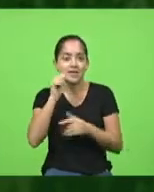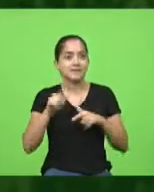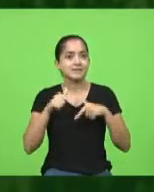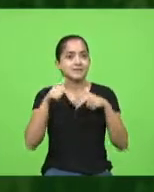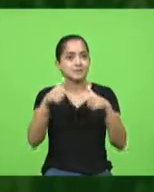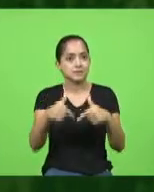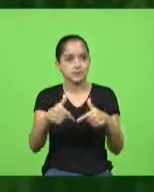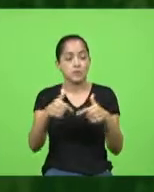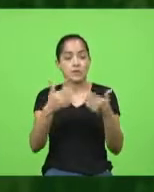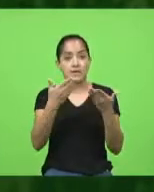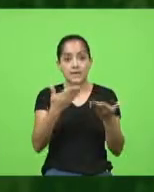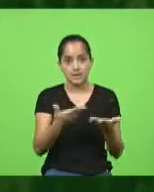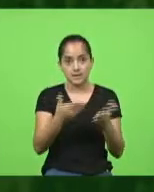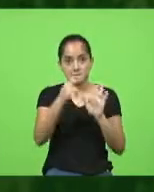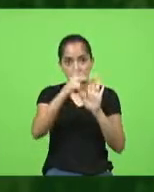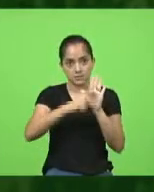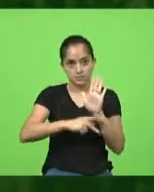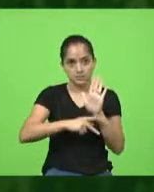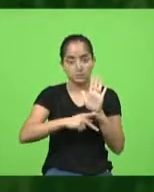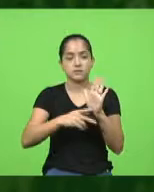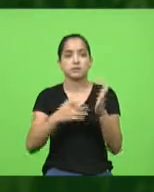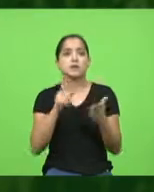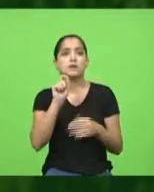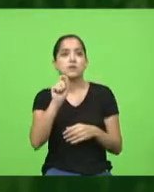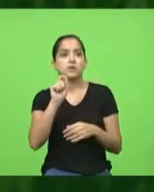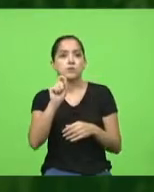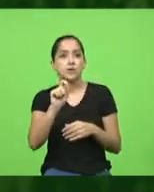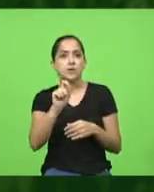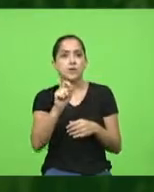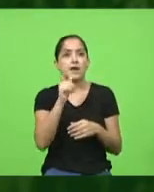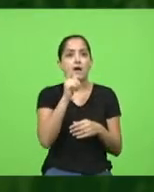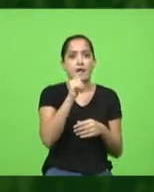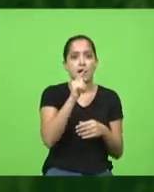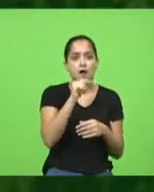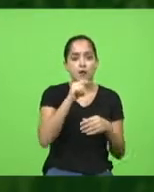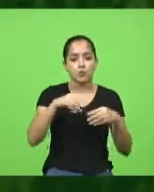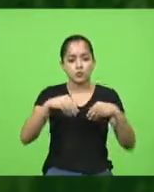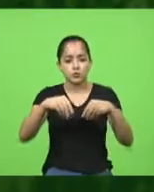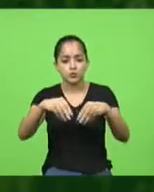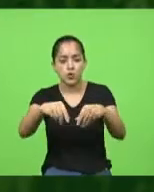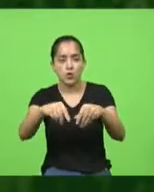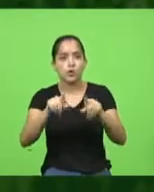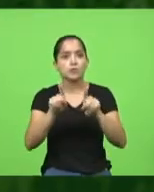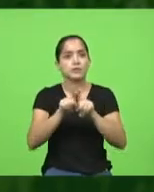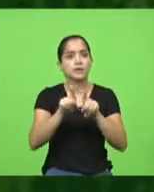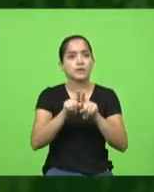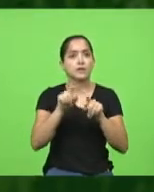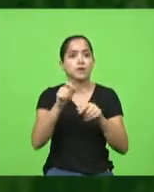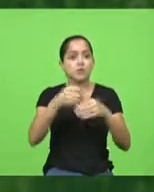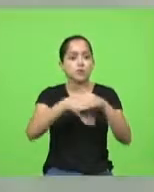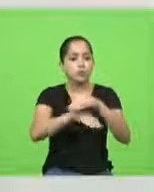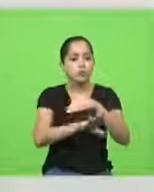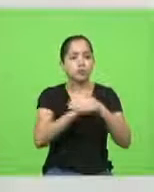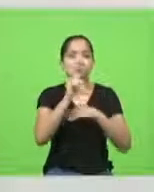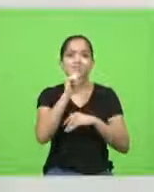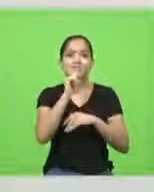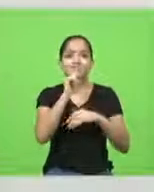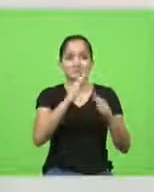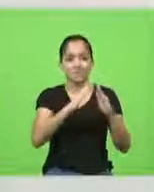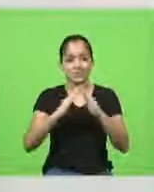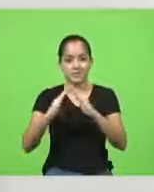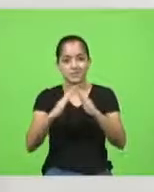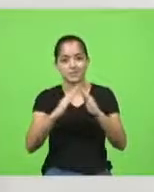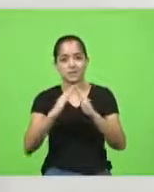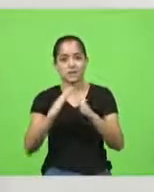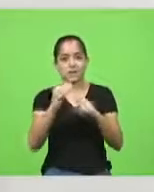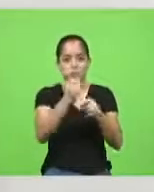o programa ProSol e Água, um dos maiores desafios da Secretaria é com a reservação de água nas propriedades,